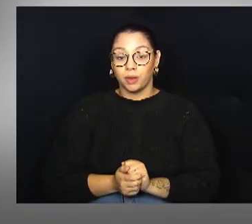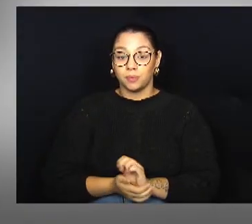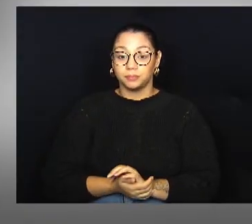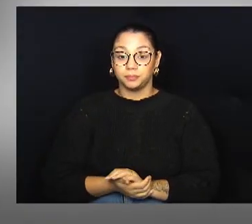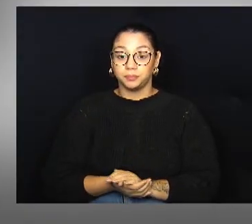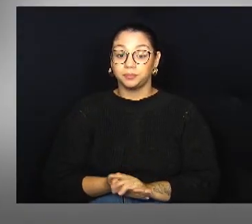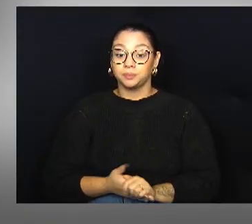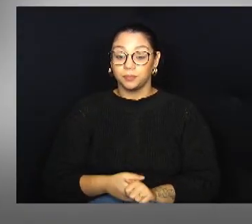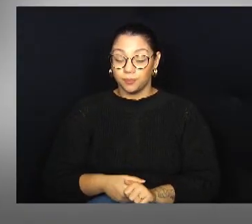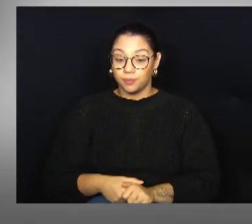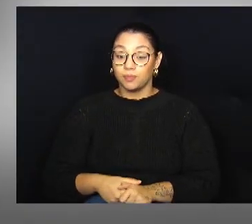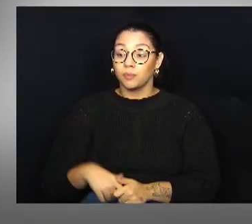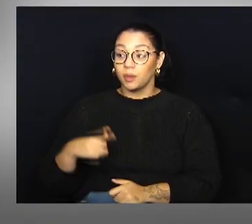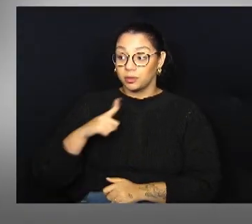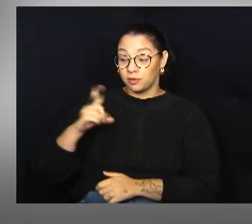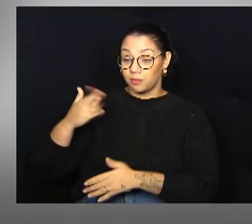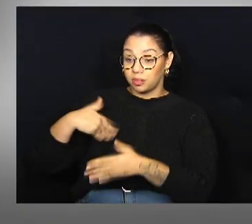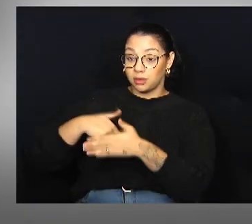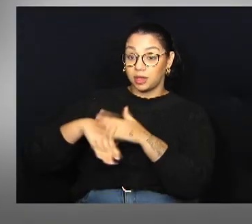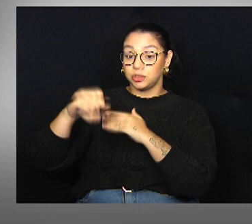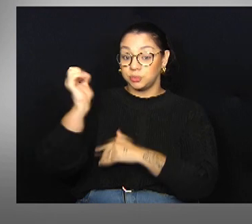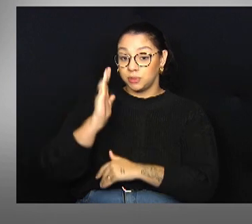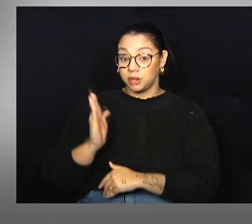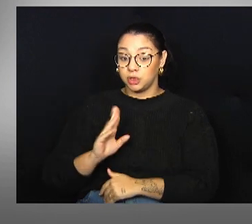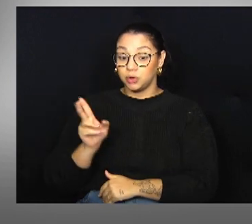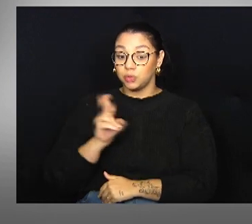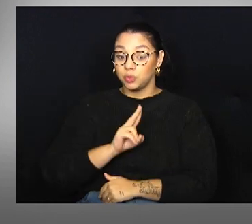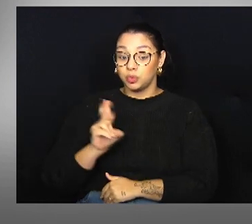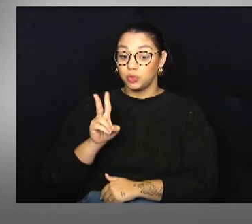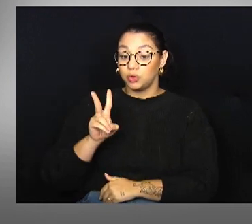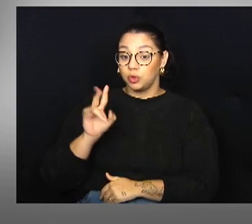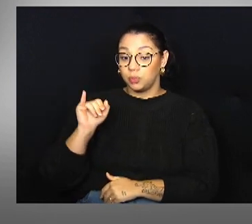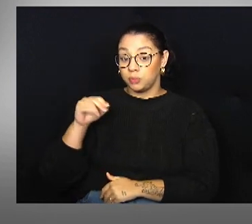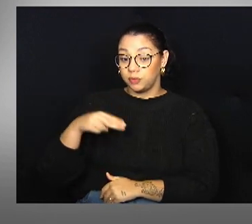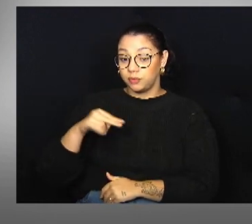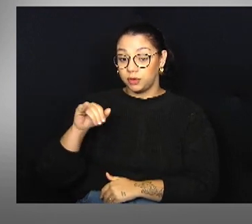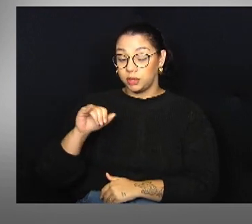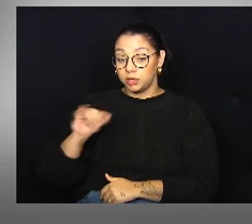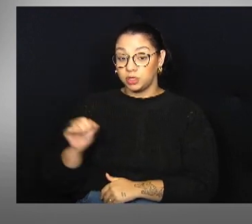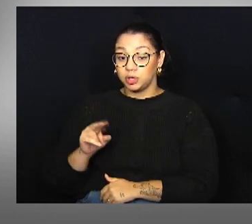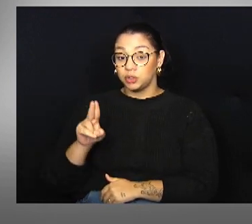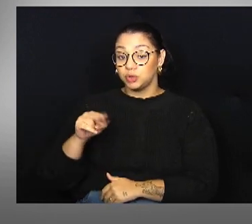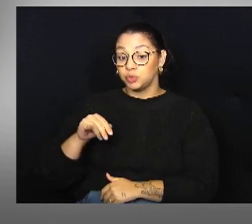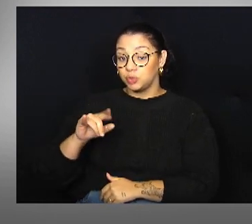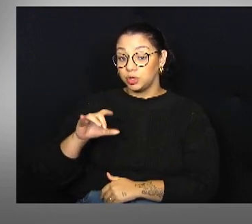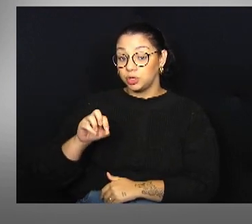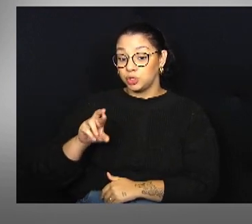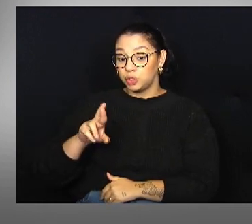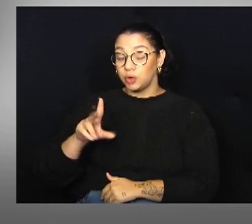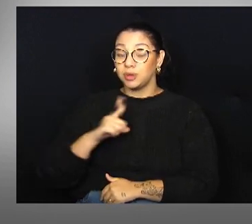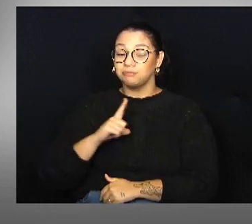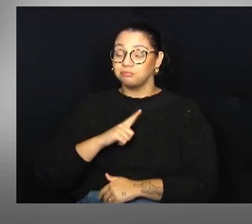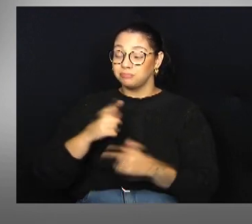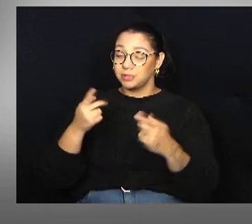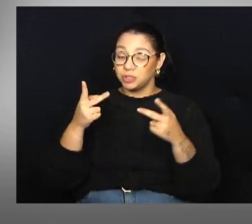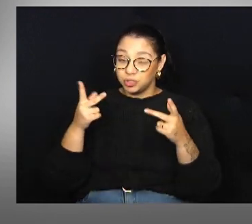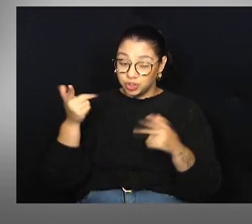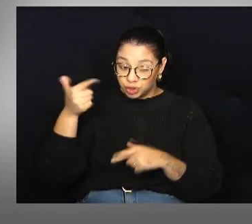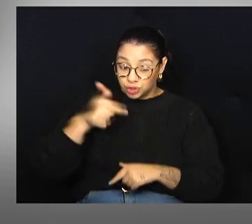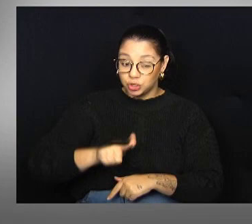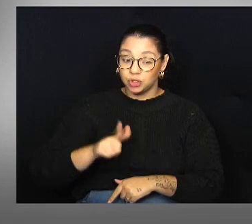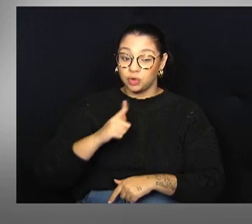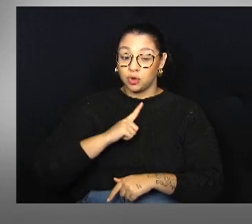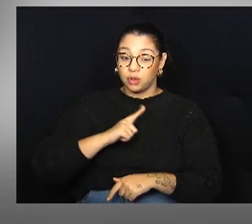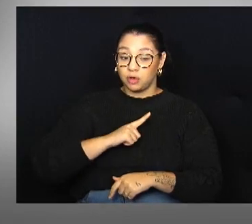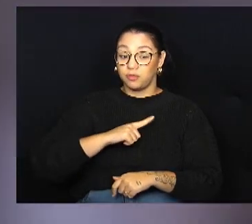O atacante brasileiro Vinícius Júnior, que defende o Real Madrid, foi mais uma vez vítima de ataques racistas neste